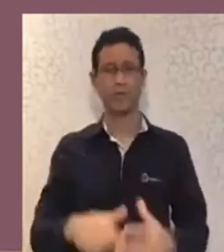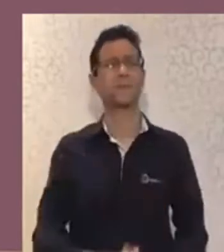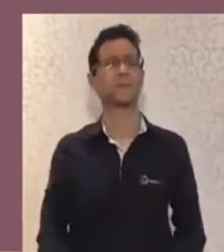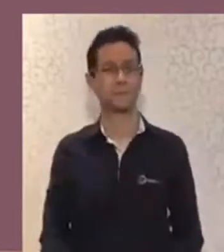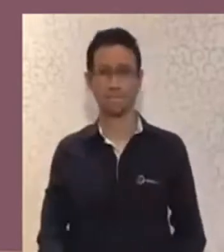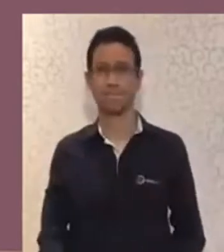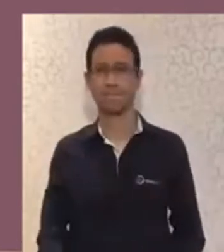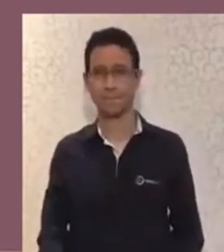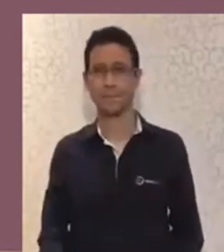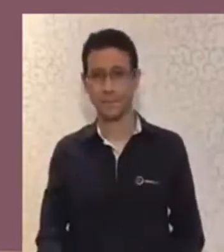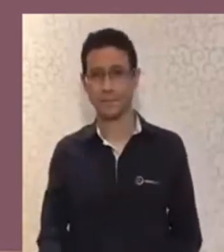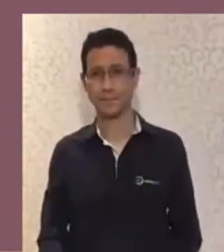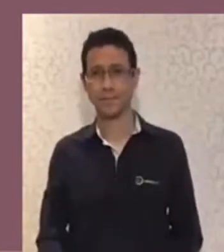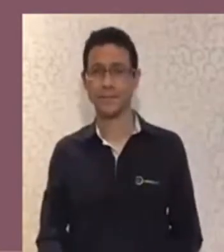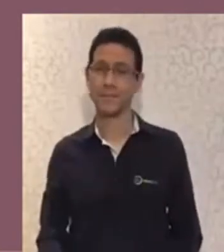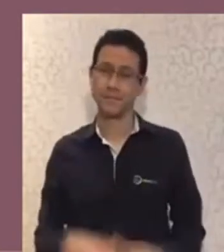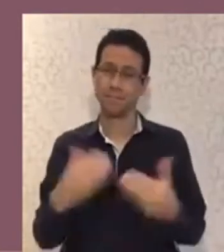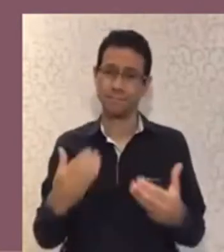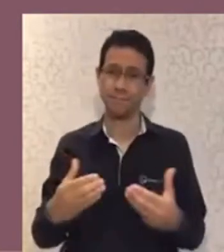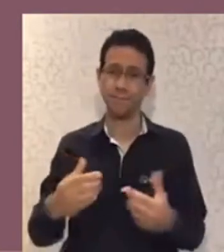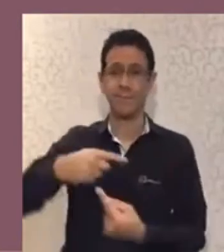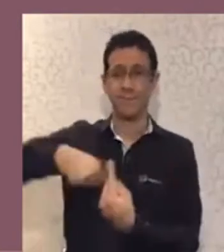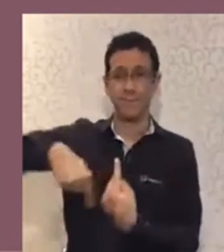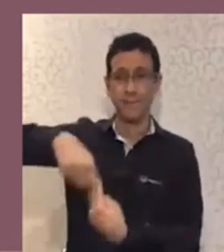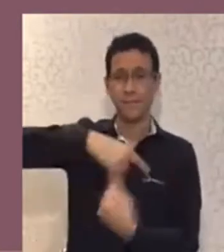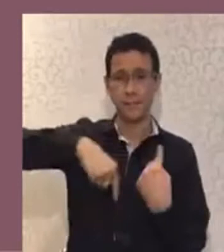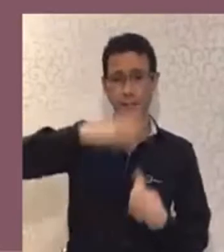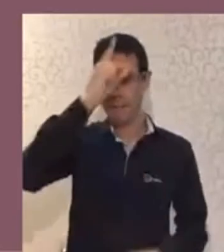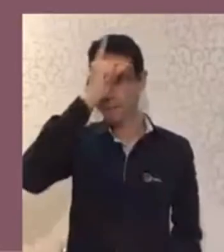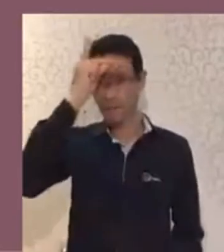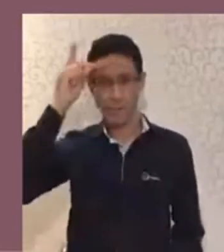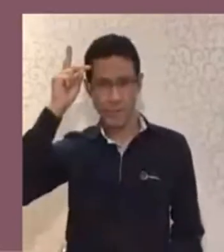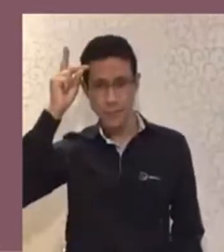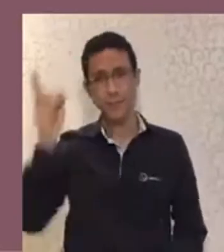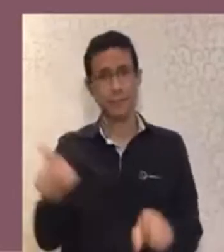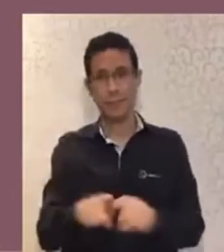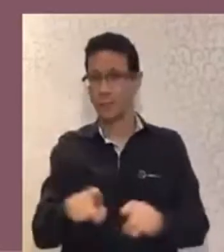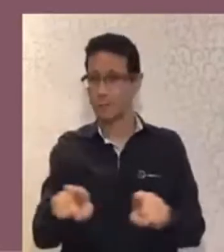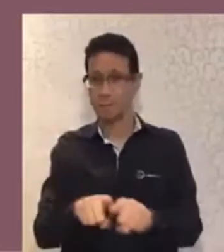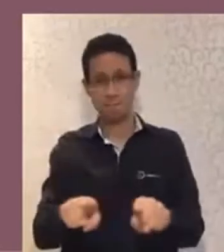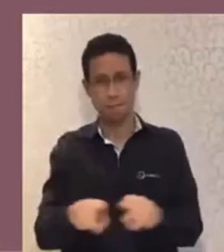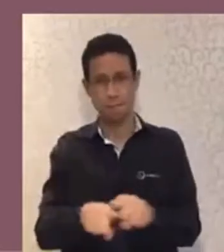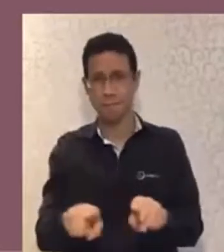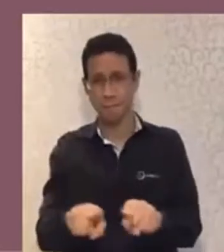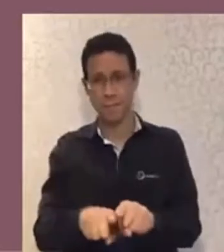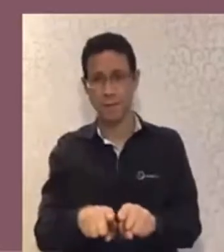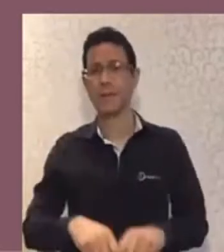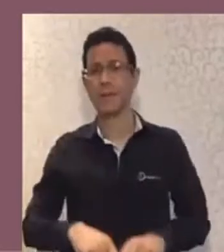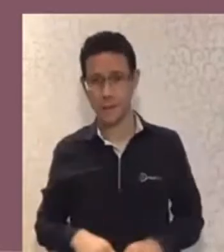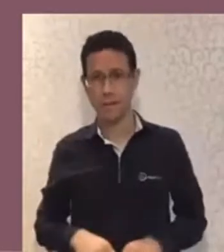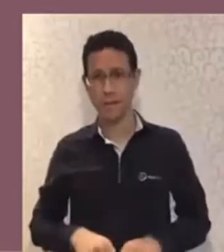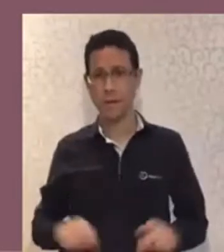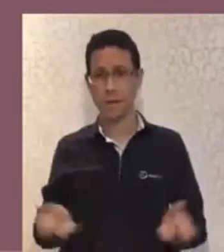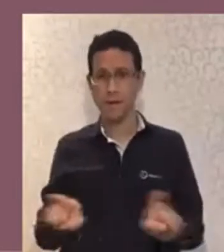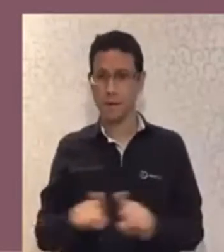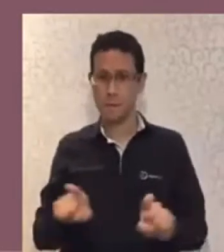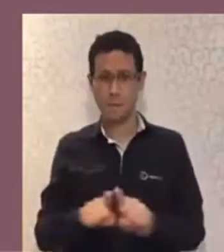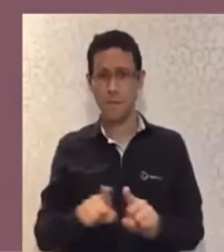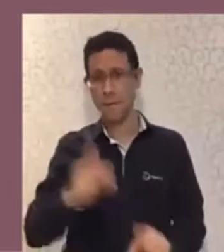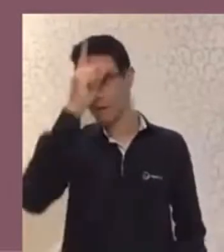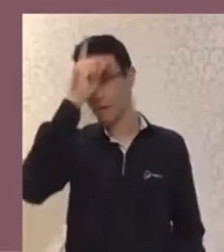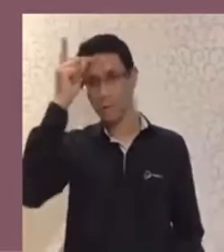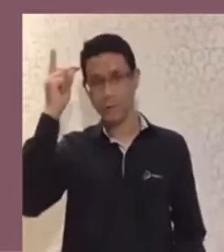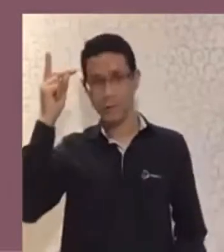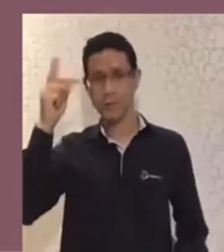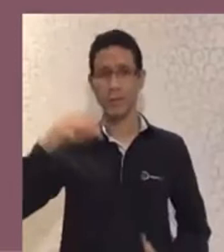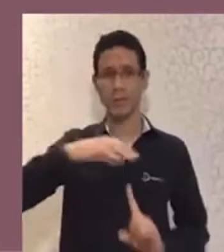Essas relações entre pessoas também se fazia e se faz entre pessoas e natureza, como se